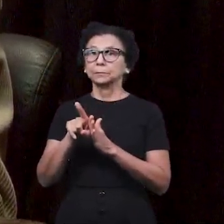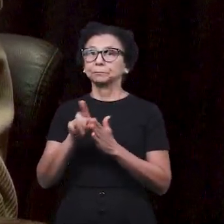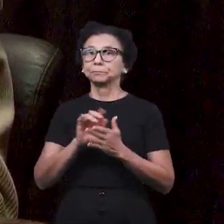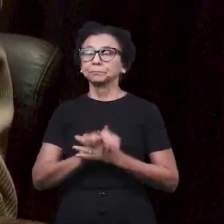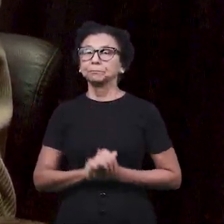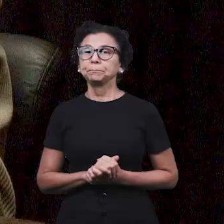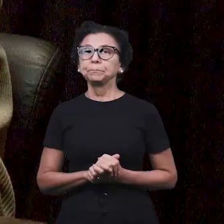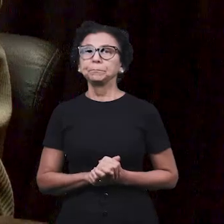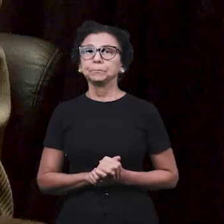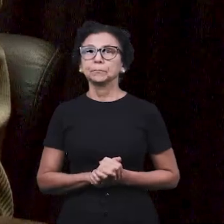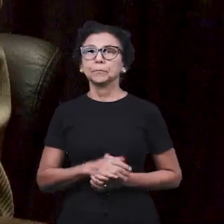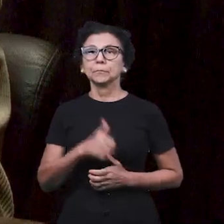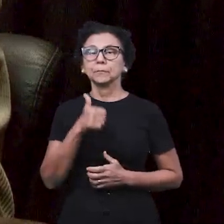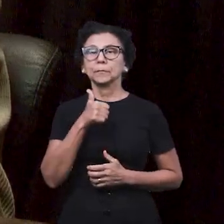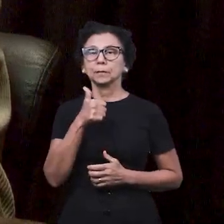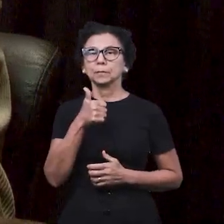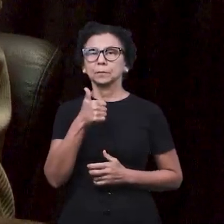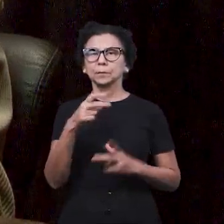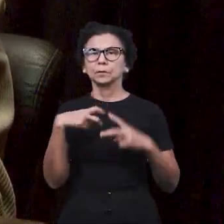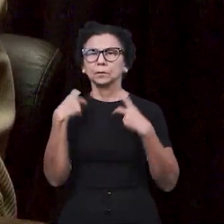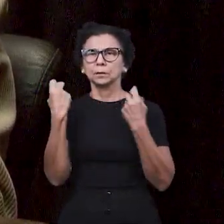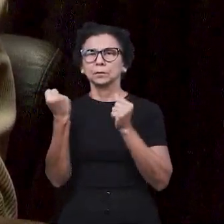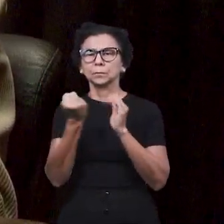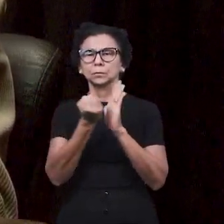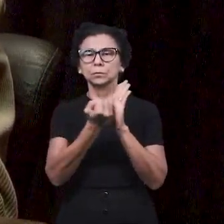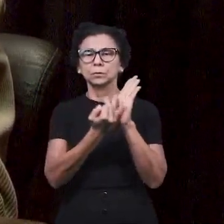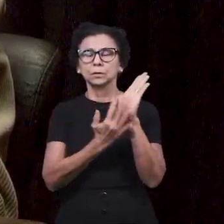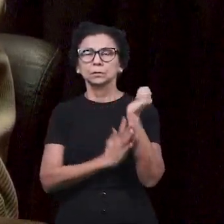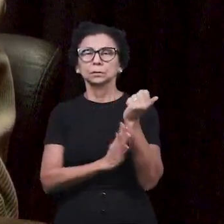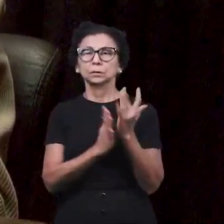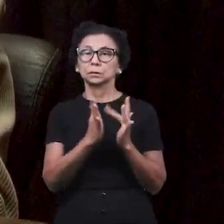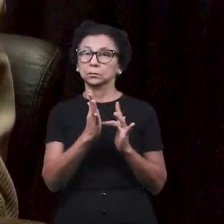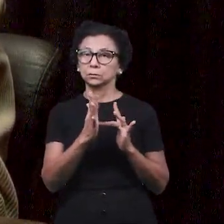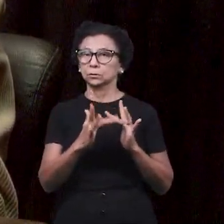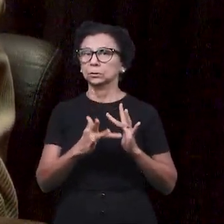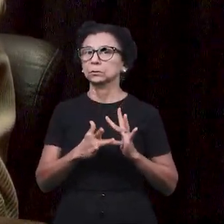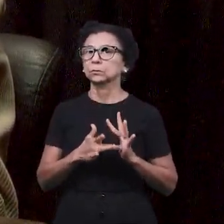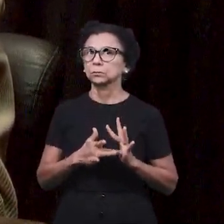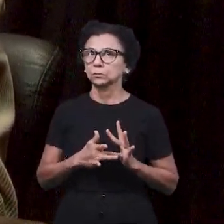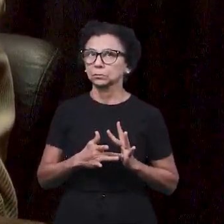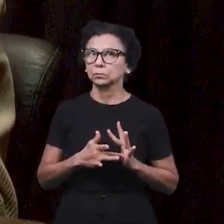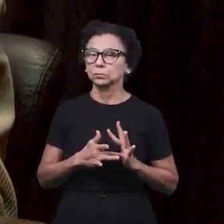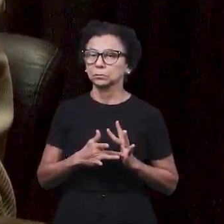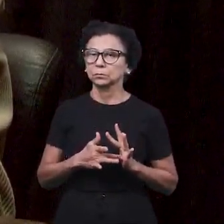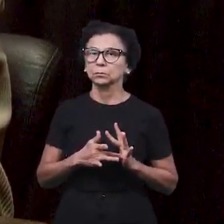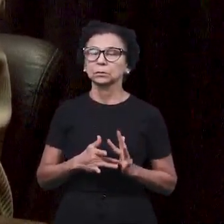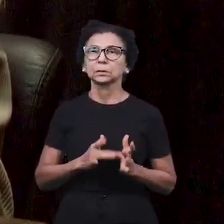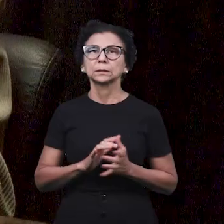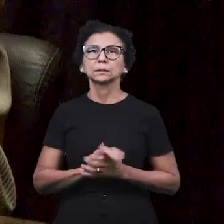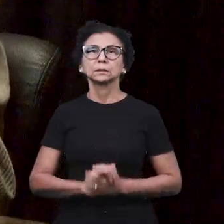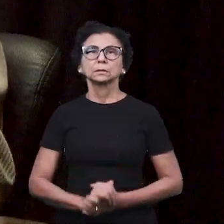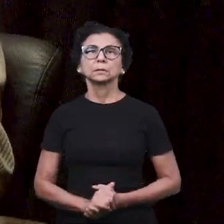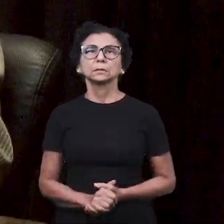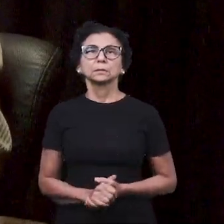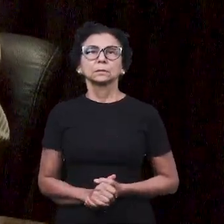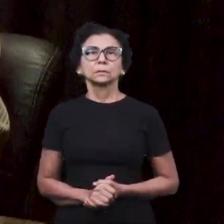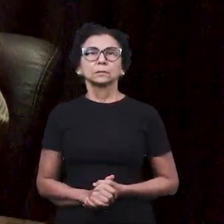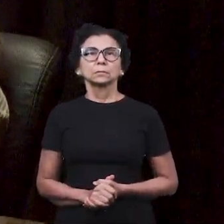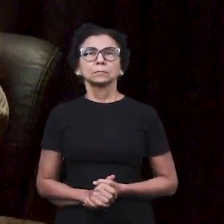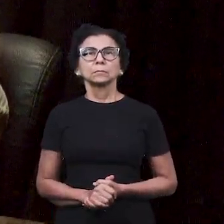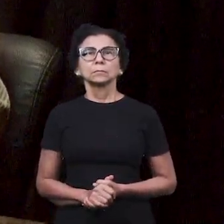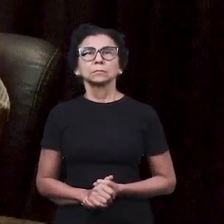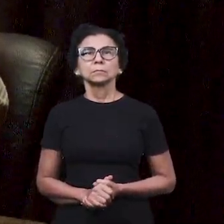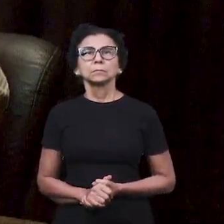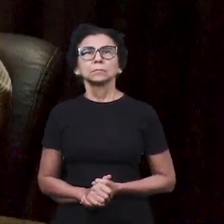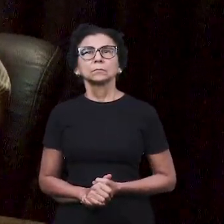primeiro, clama ao Senhor, clama pelo sangue de Jesus. Sim. Às vezes eu brinco, de preferência, você põe